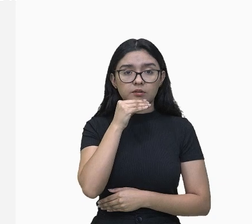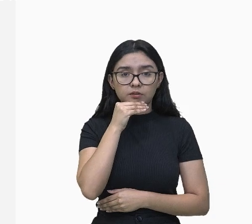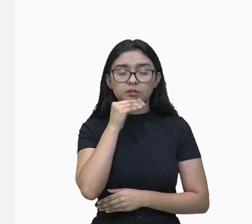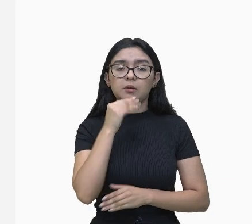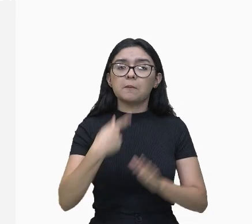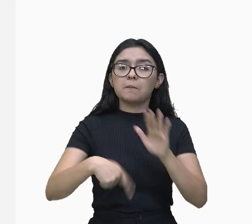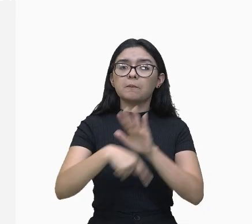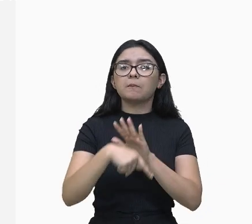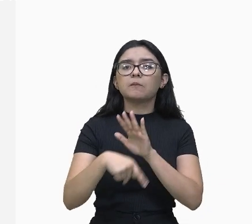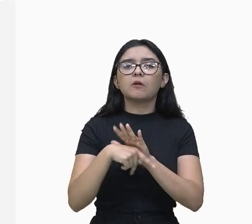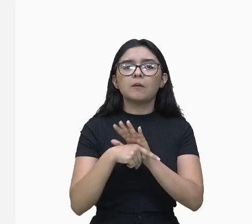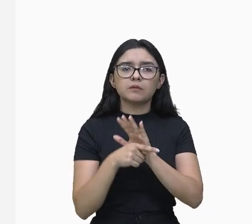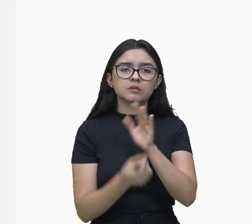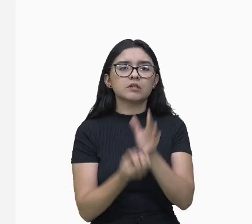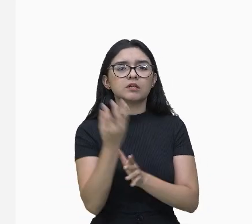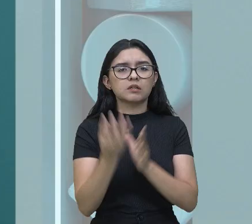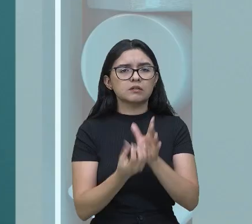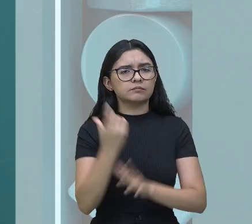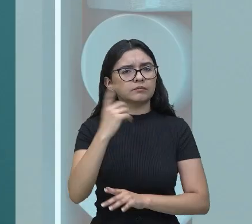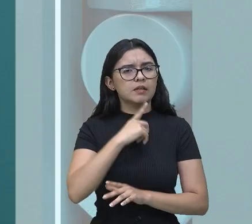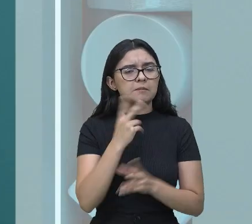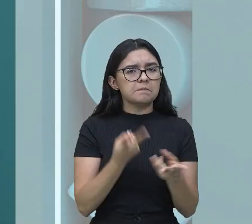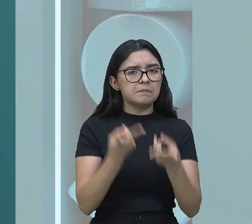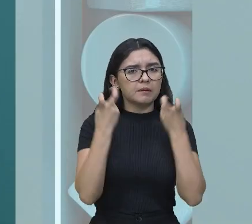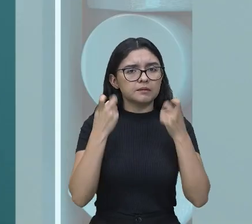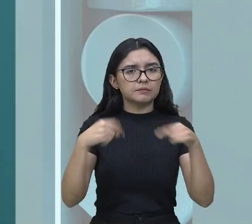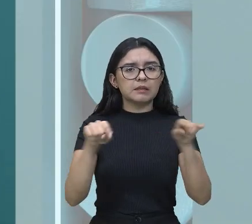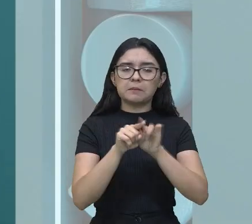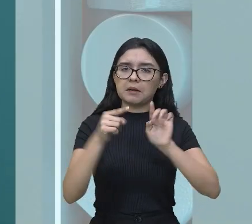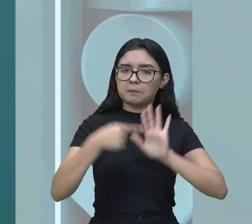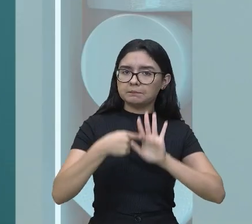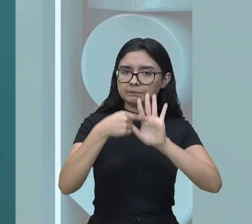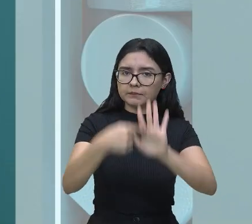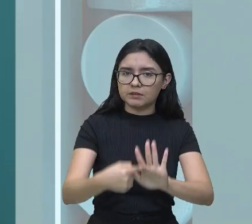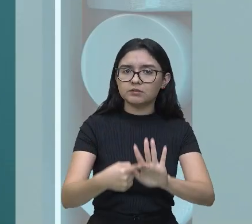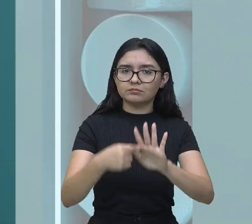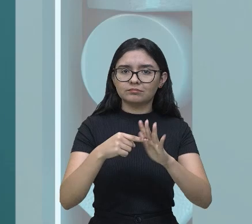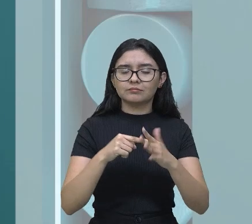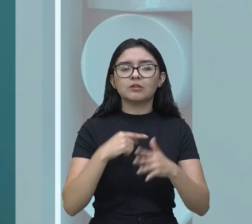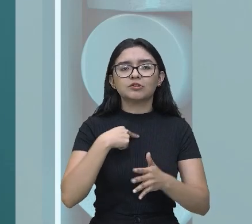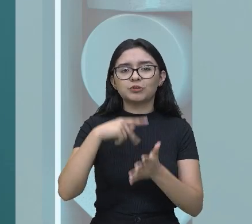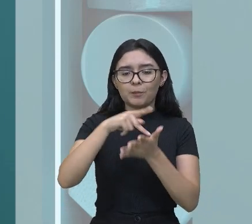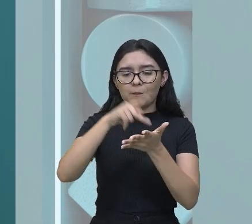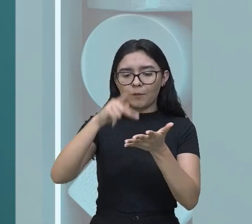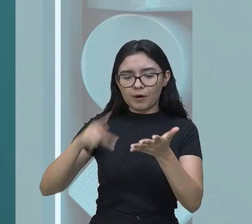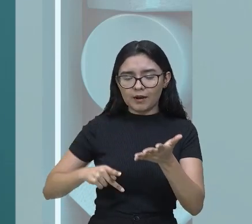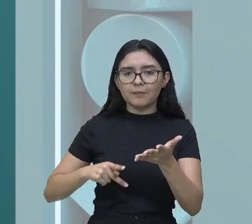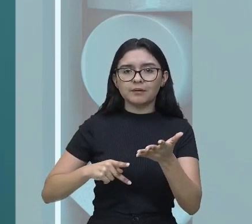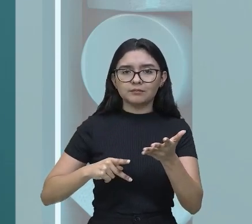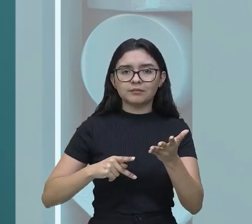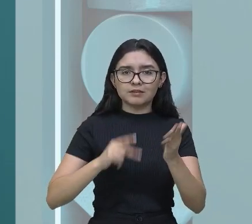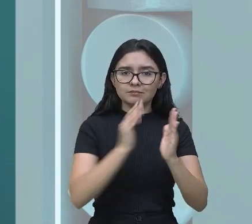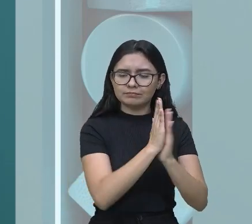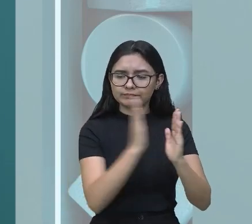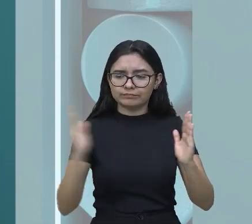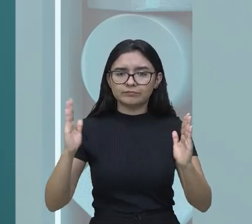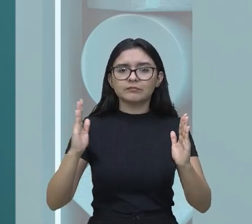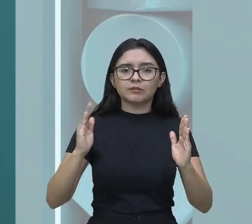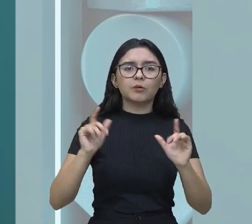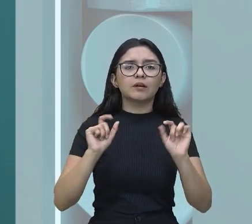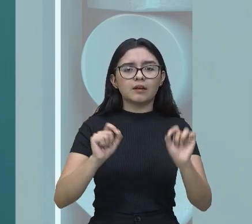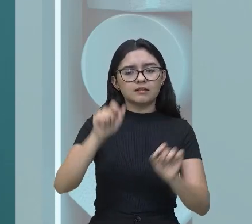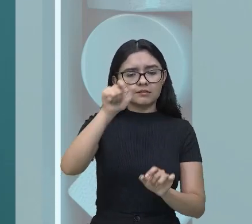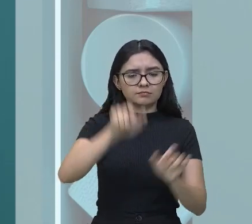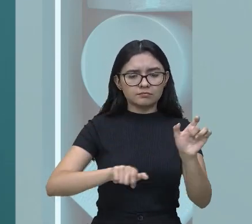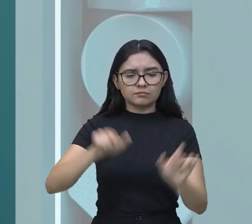sua obra, ele captou muito bem, né, e mostrou muito bem em seus poemas esse processo, né, deste indivíduo que